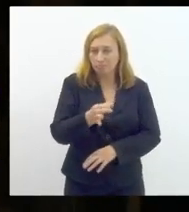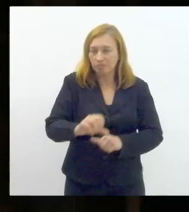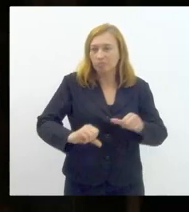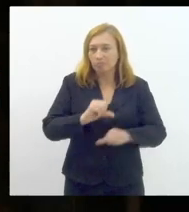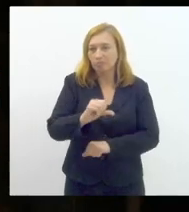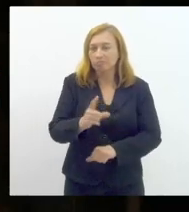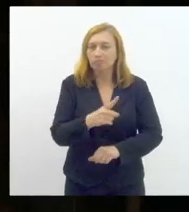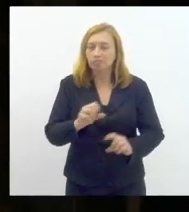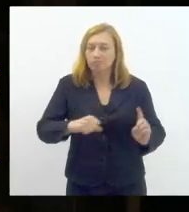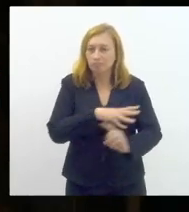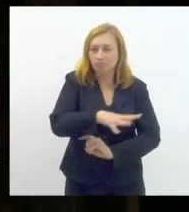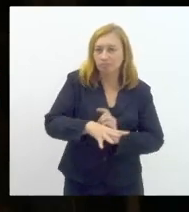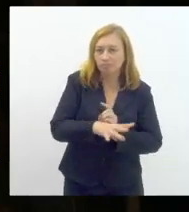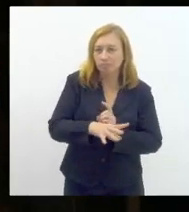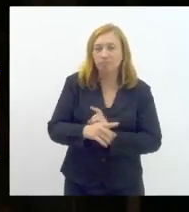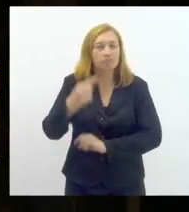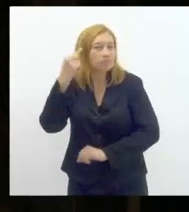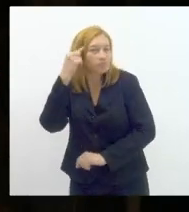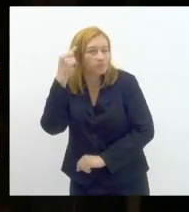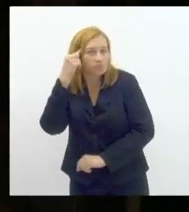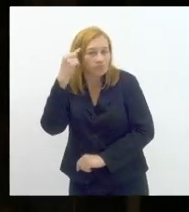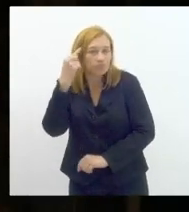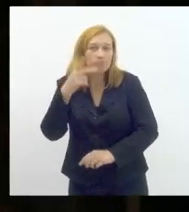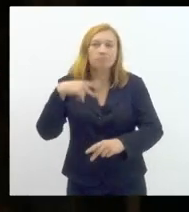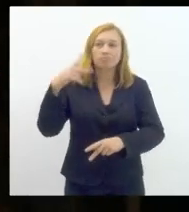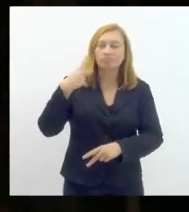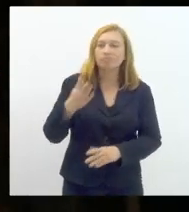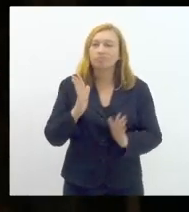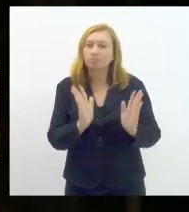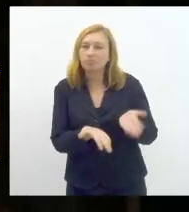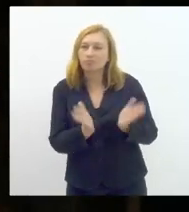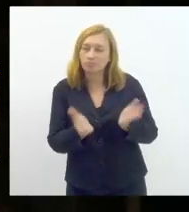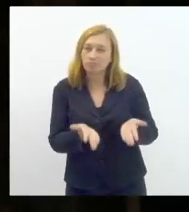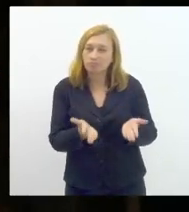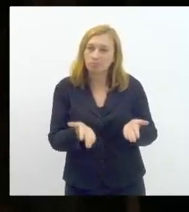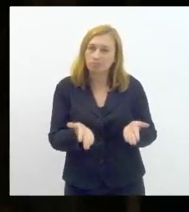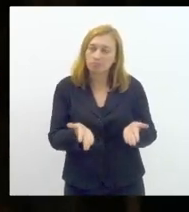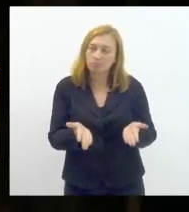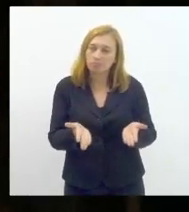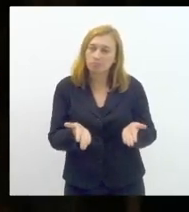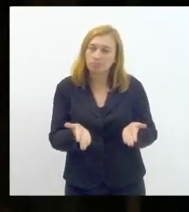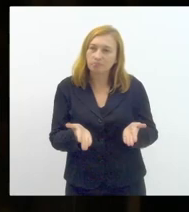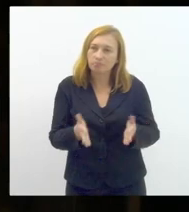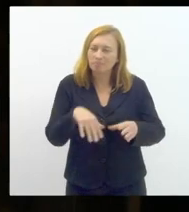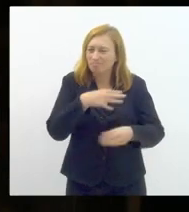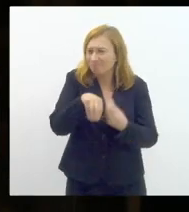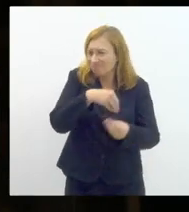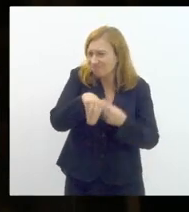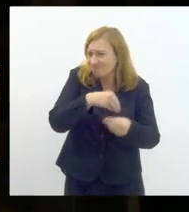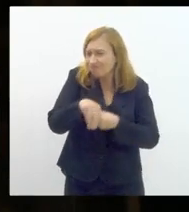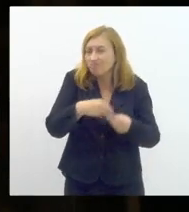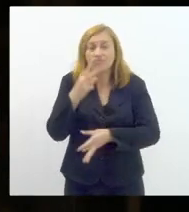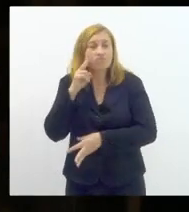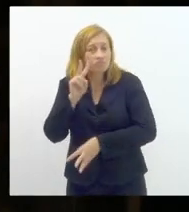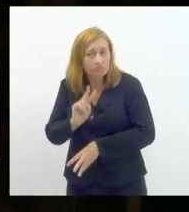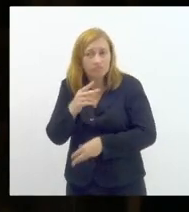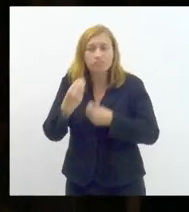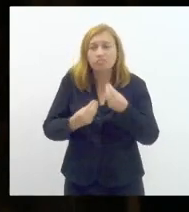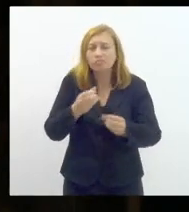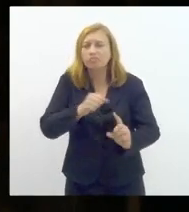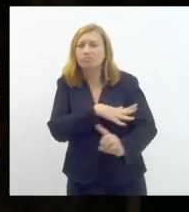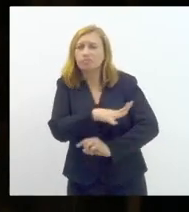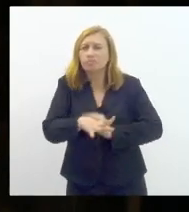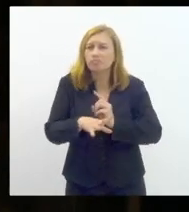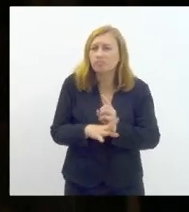mudar a nossa sociedade, a nossa forma de pensar. A política de hoje em dia está uma bagunça. Todo mundo está vendo como a